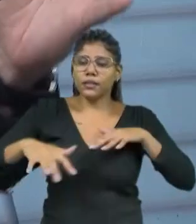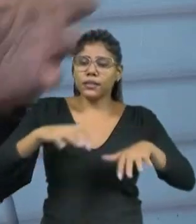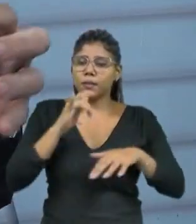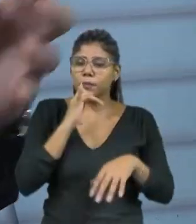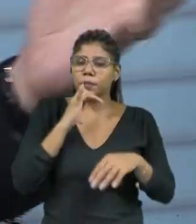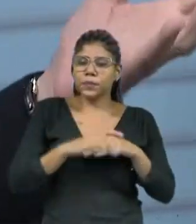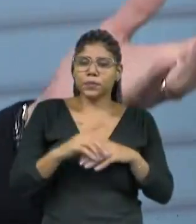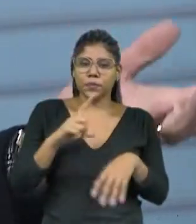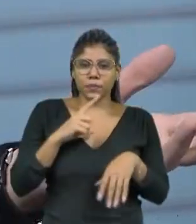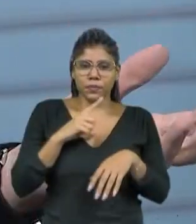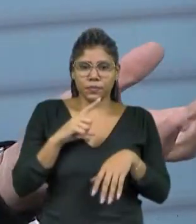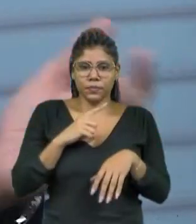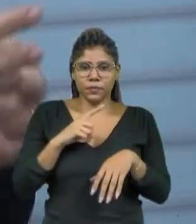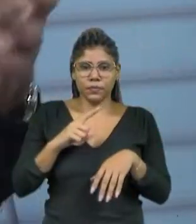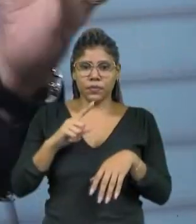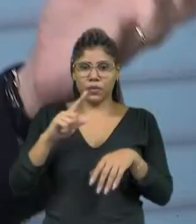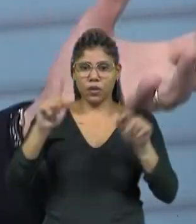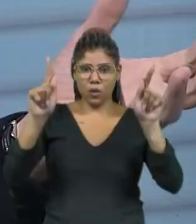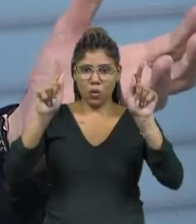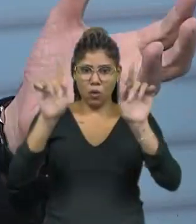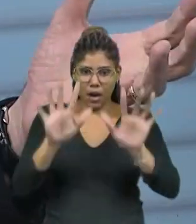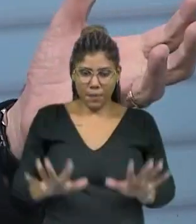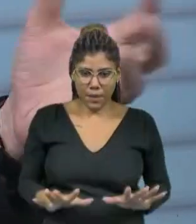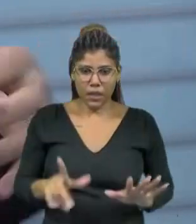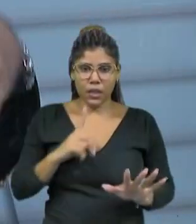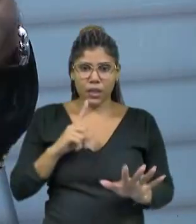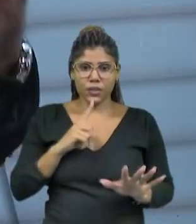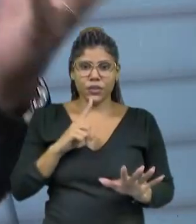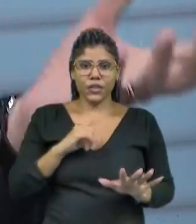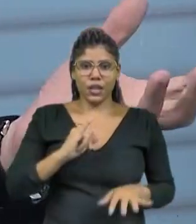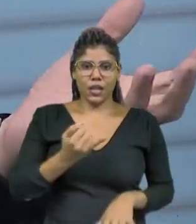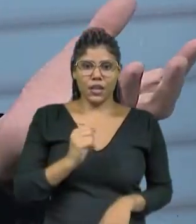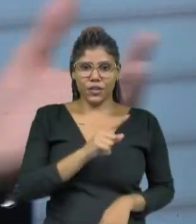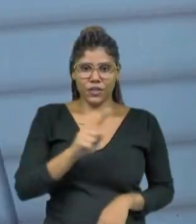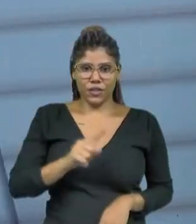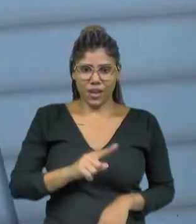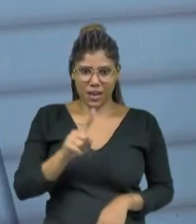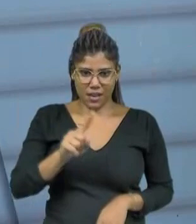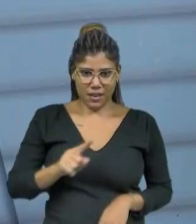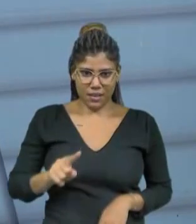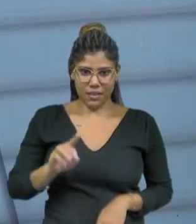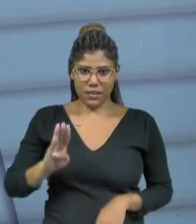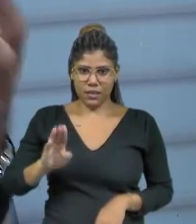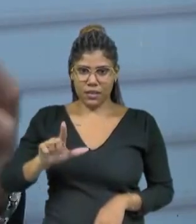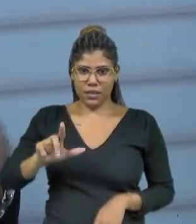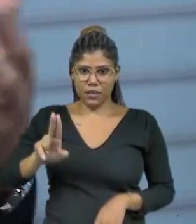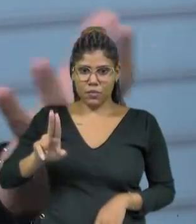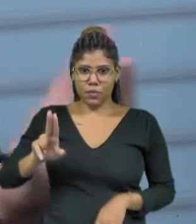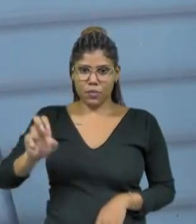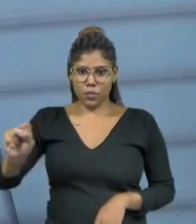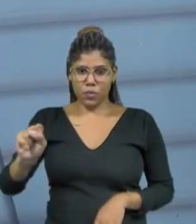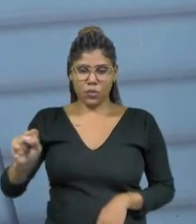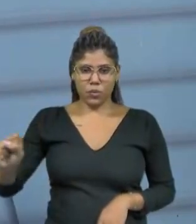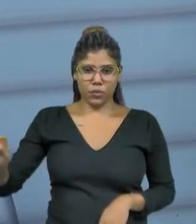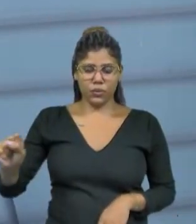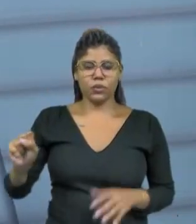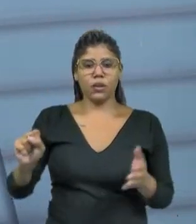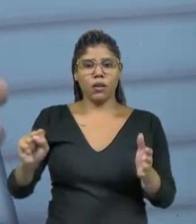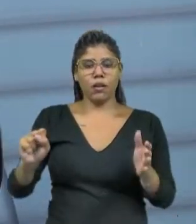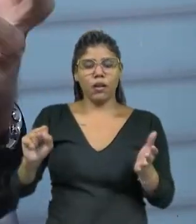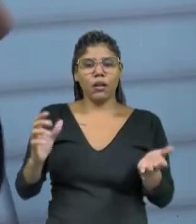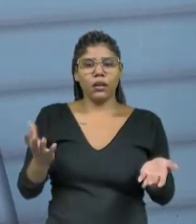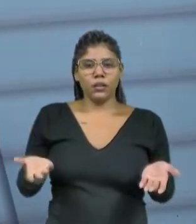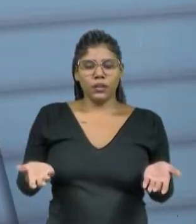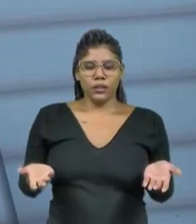nós tivemos lá Guaramiranga, que tinha um festival do jazz, né, e blues, que acabou um processo.